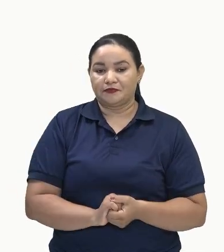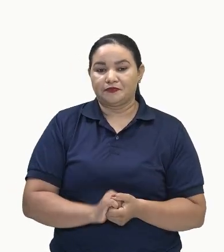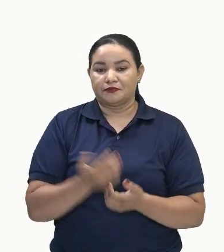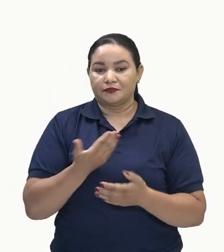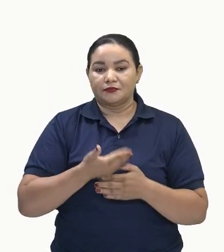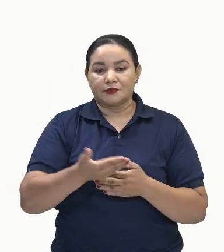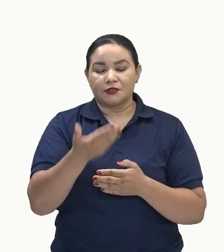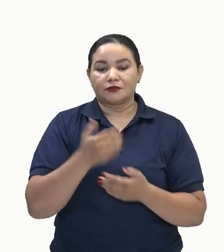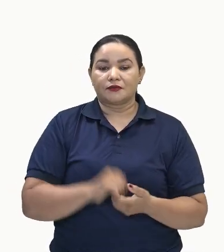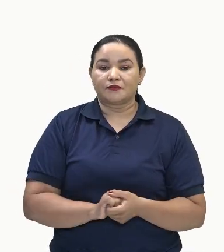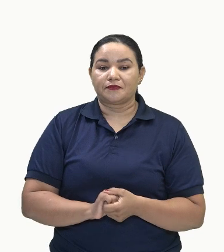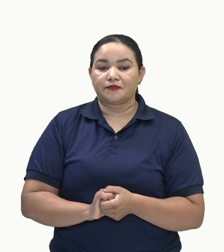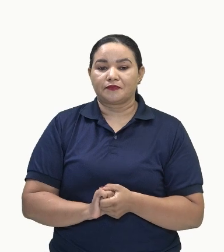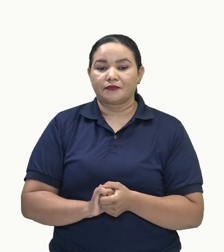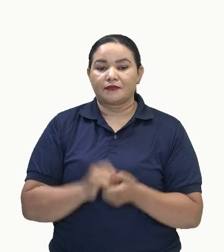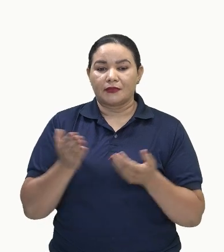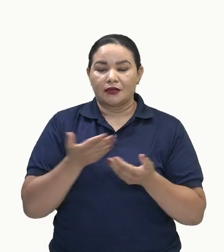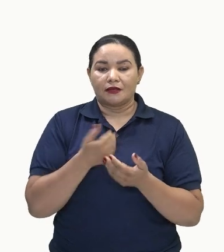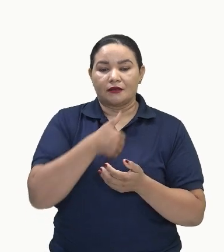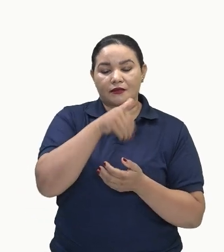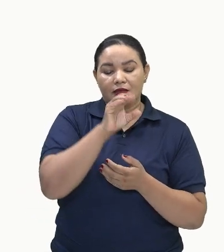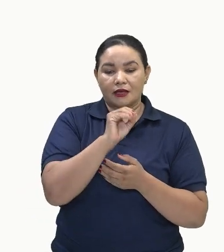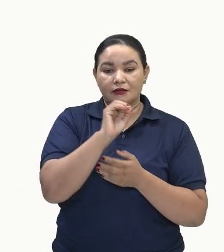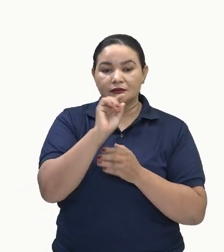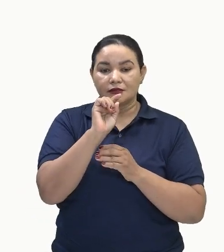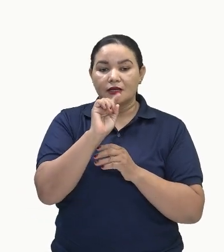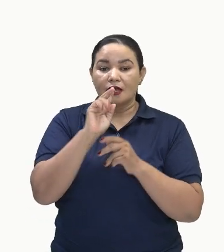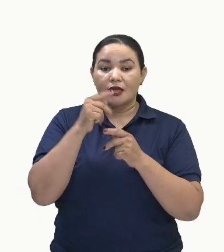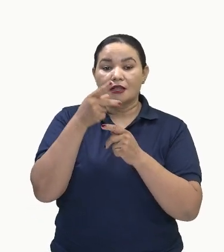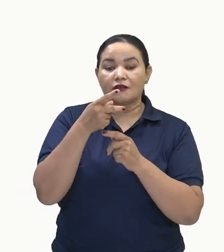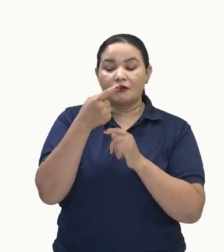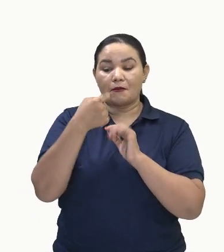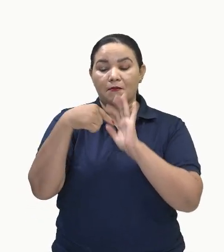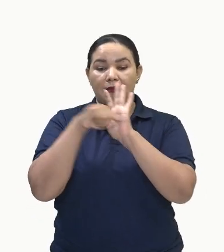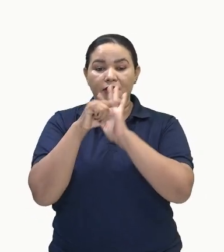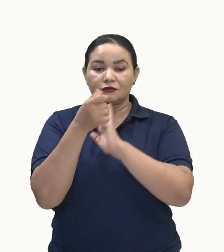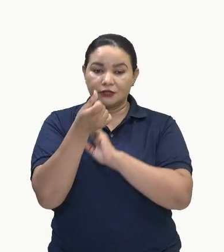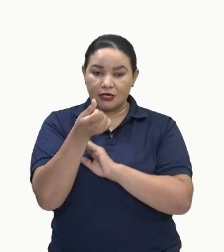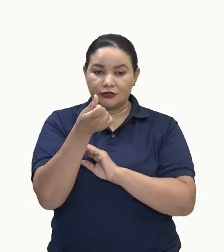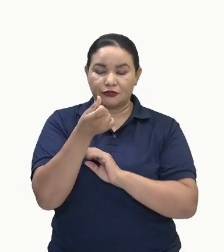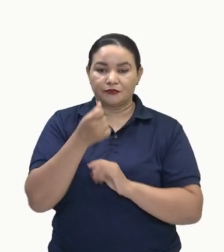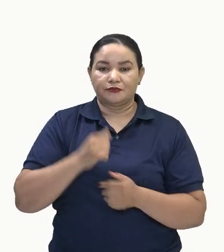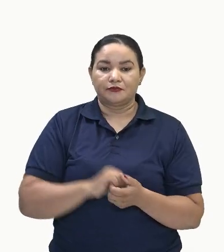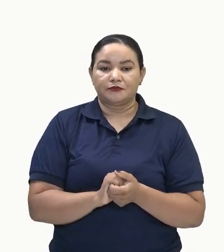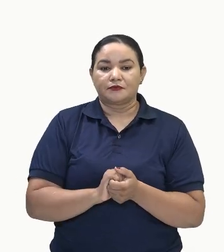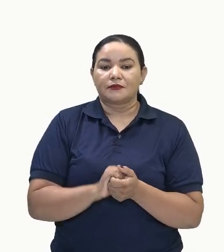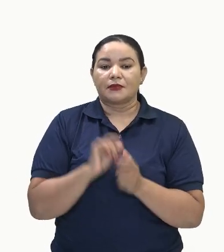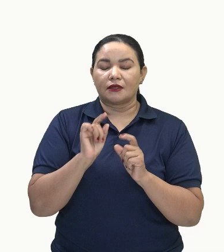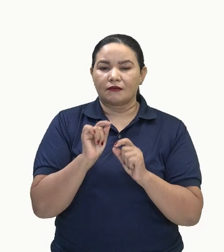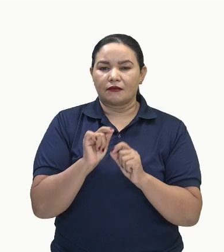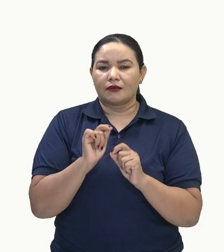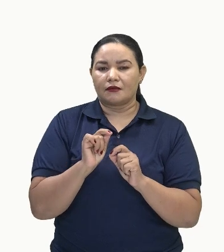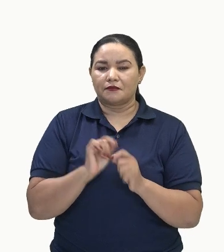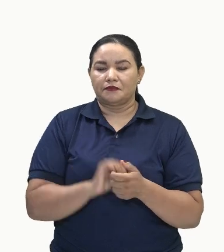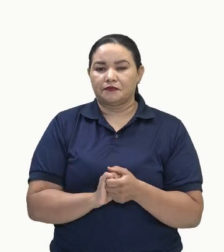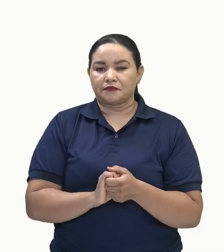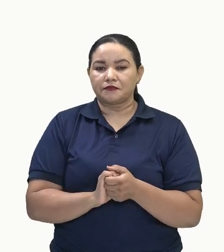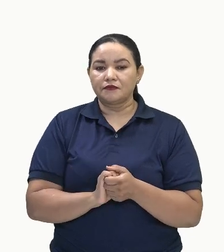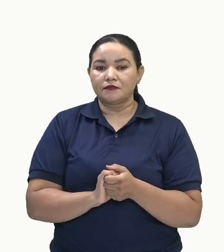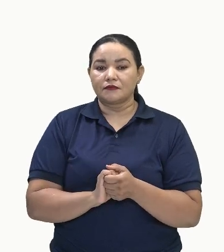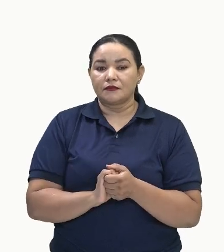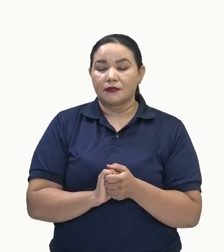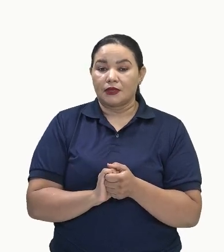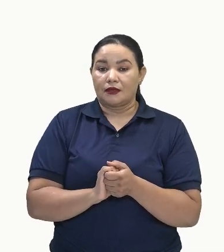aqui. Ó. 10 elevado ao expoente menos 6. É um expoente